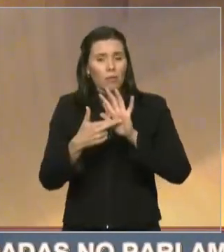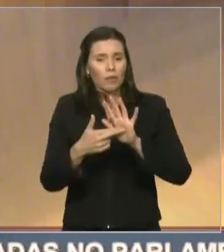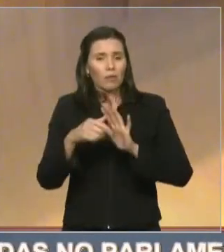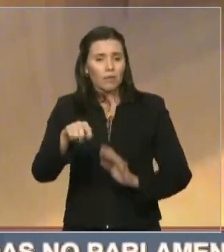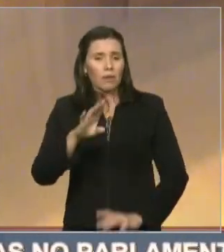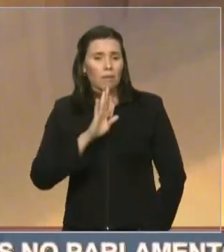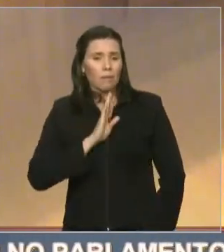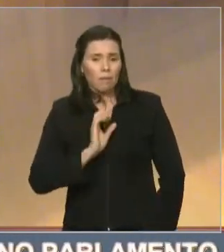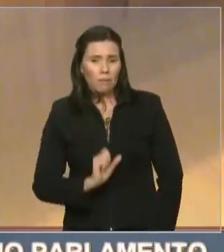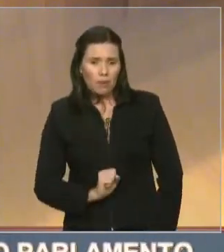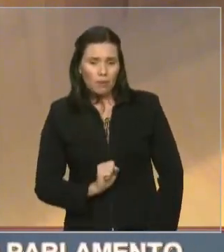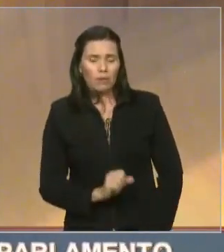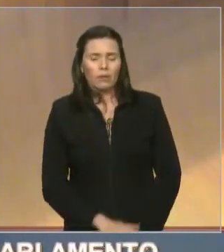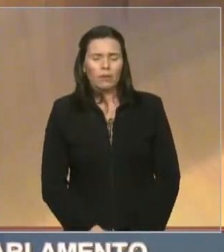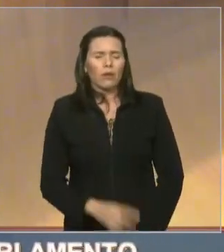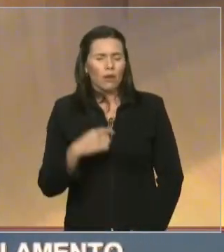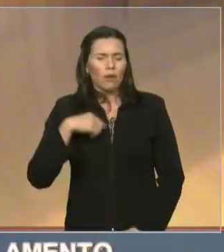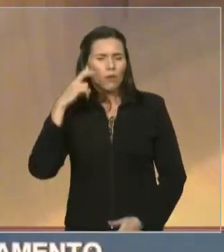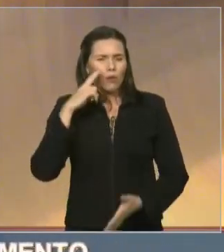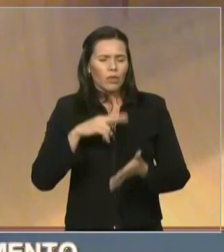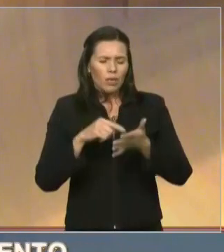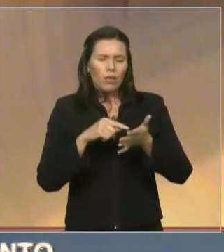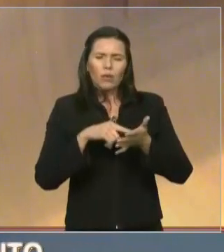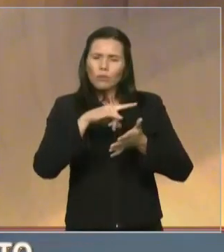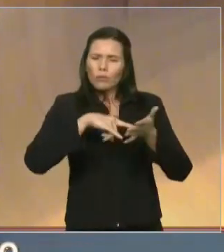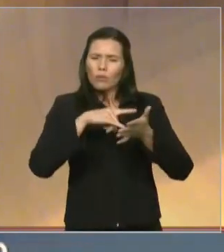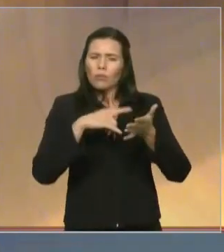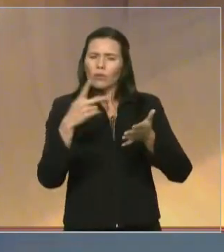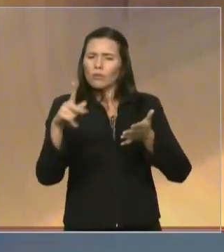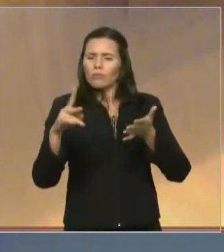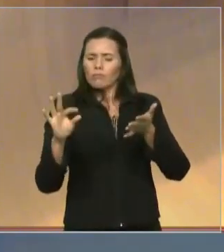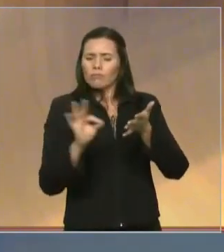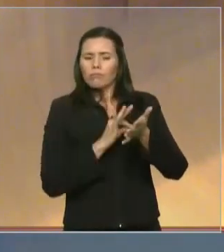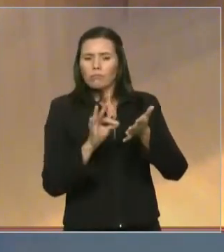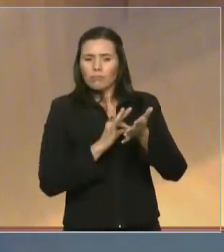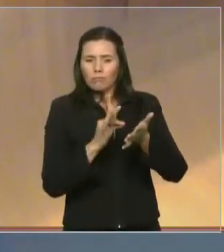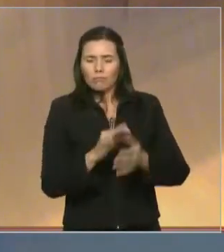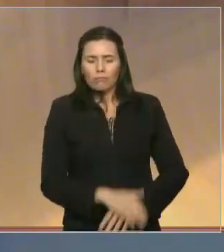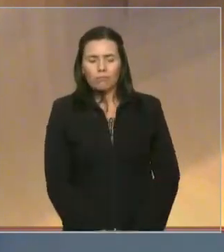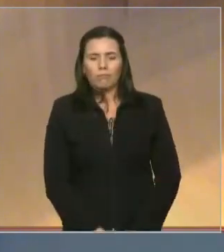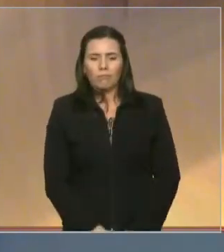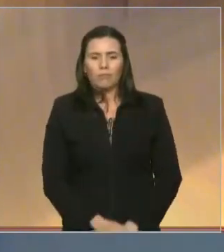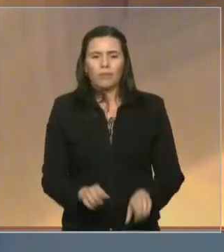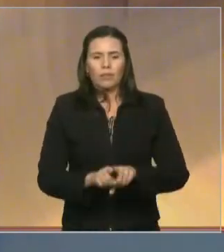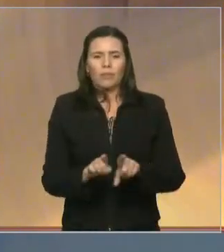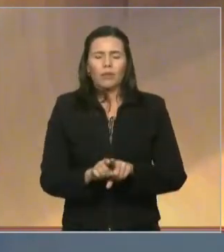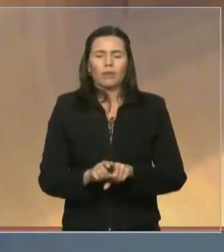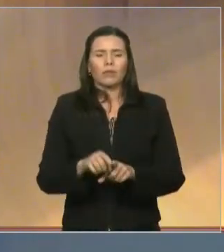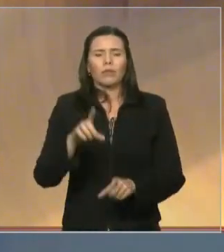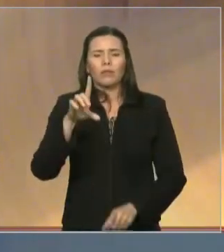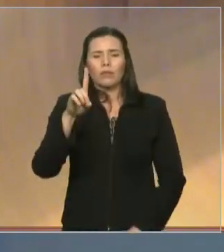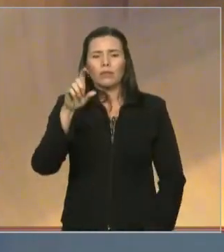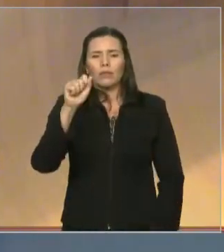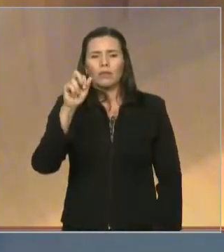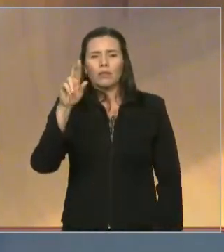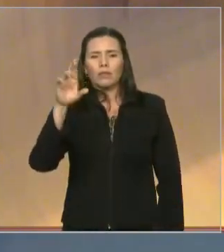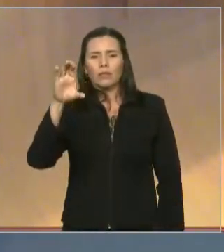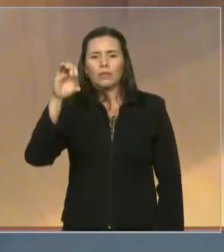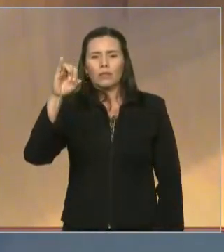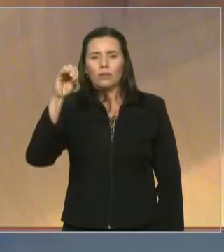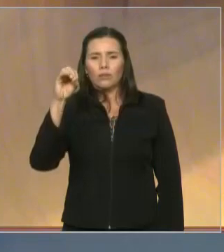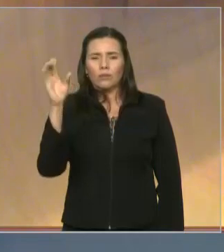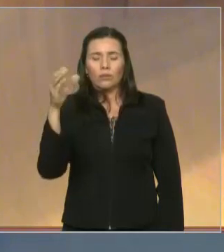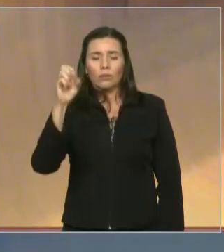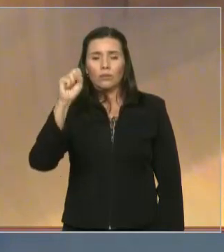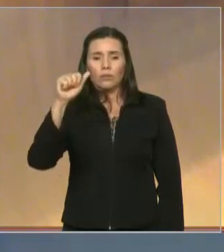um livro e vi lá como ele recebeu a coluna Prestes em 2025. Vi lá o de Darcio Santos, que eu fui depois mais tarde advogado dele, que criou o